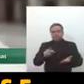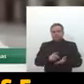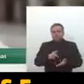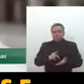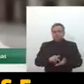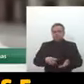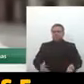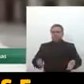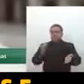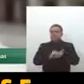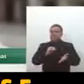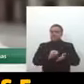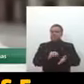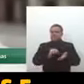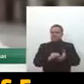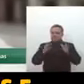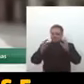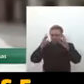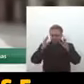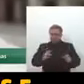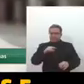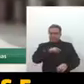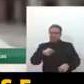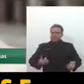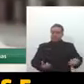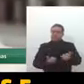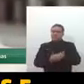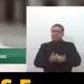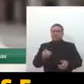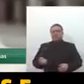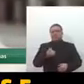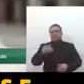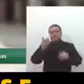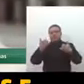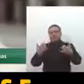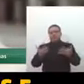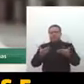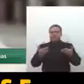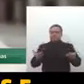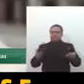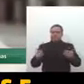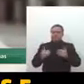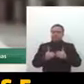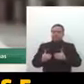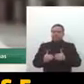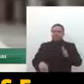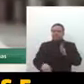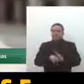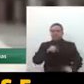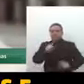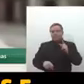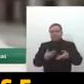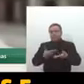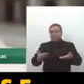total conivência, quando não um apoio, e isso é importante dizer, tem respaldo da própria população, não